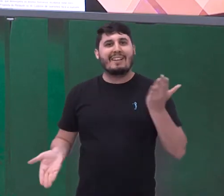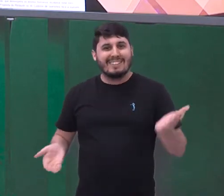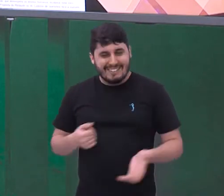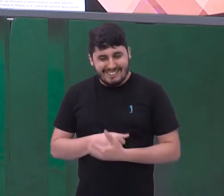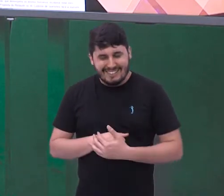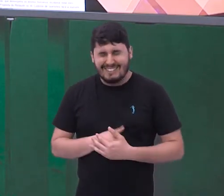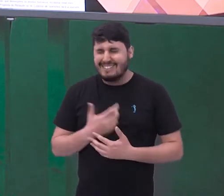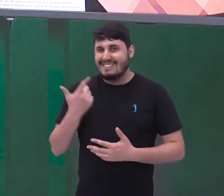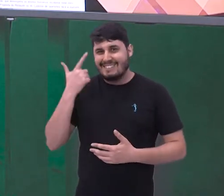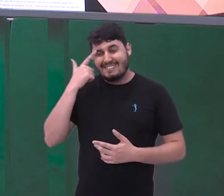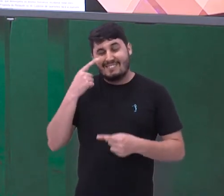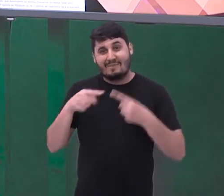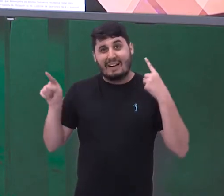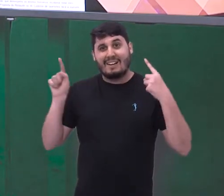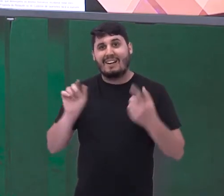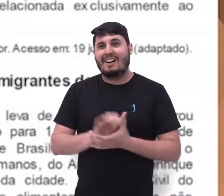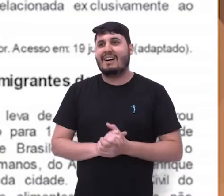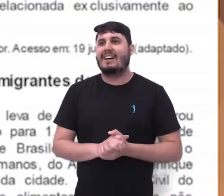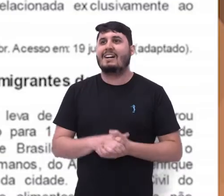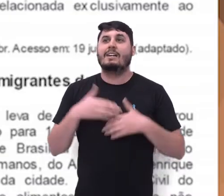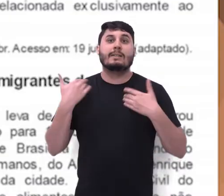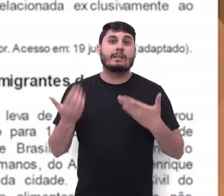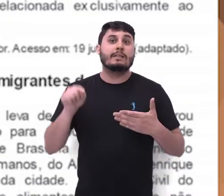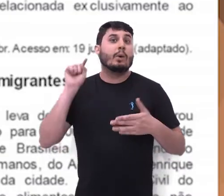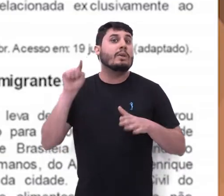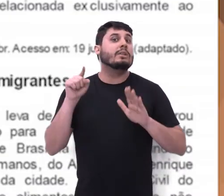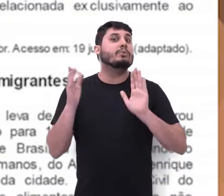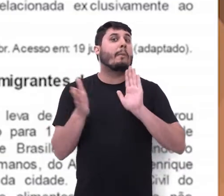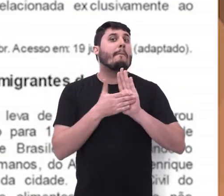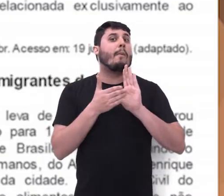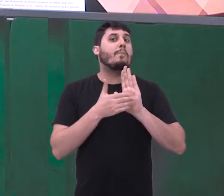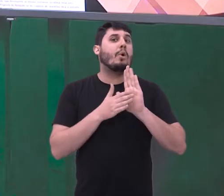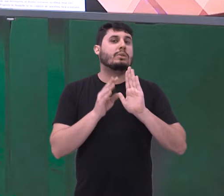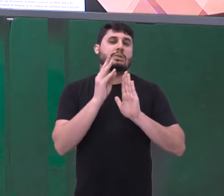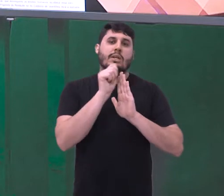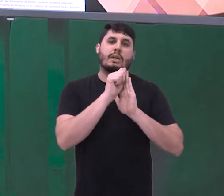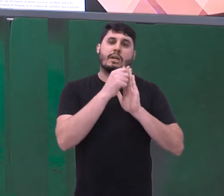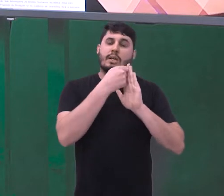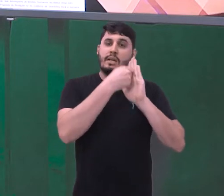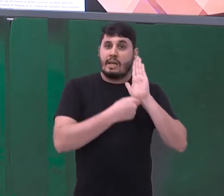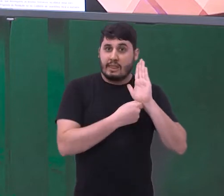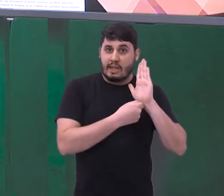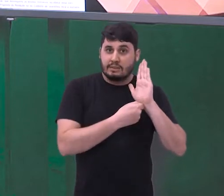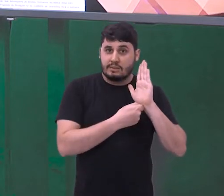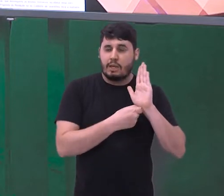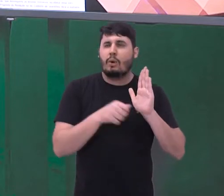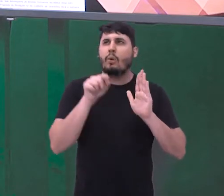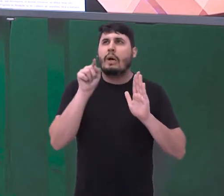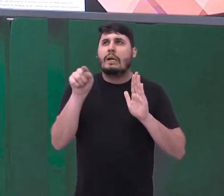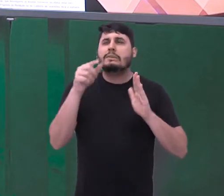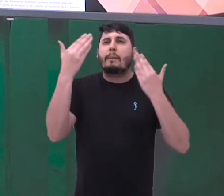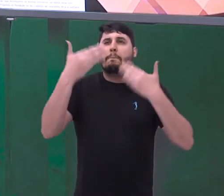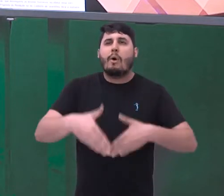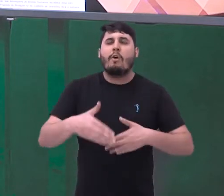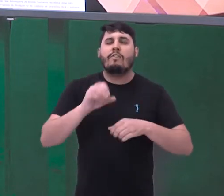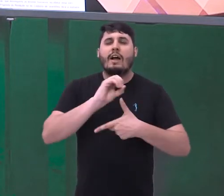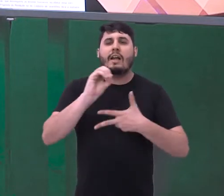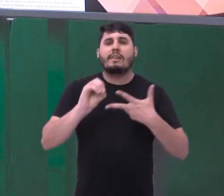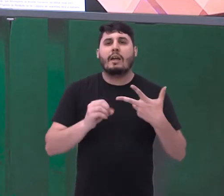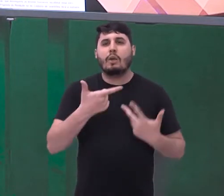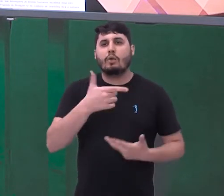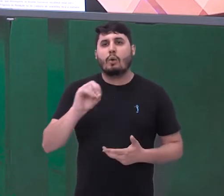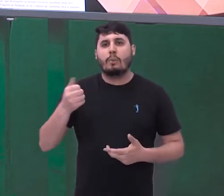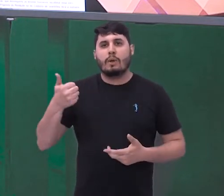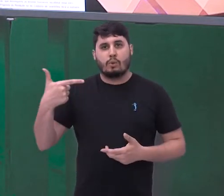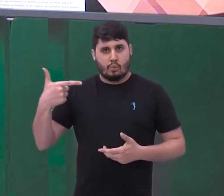para a aula e vocês também para cá. Aqui, a proposta de redação. Essa foi a proposta de redação do Enem